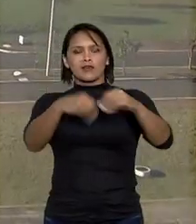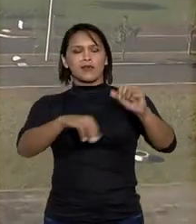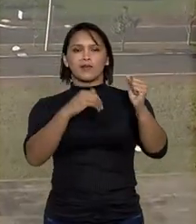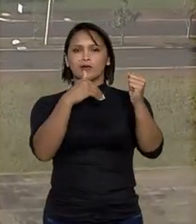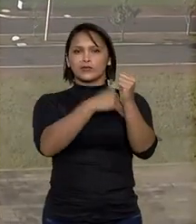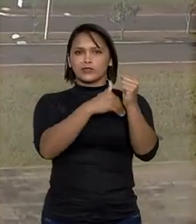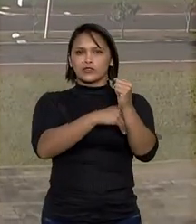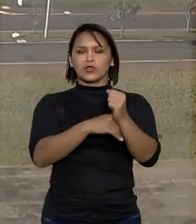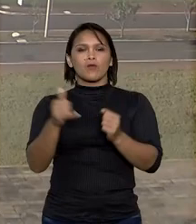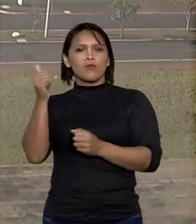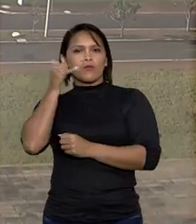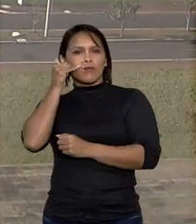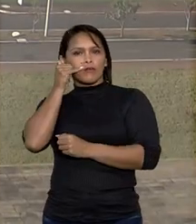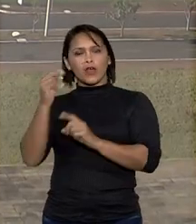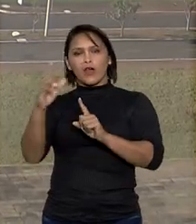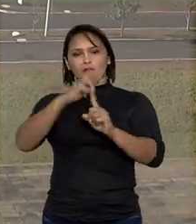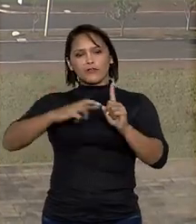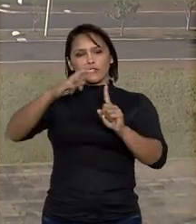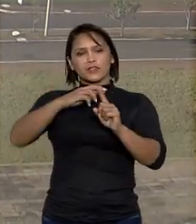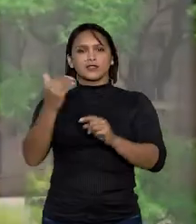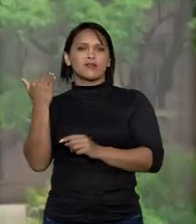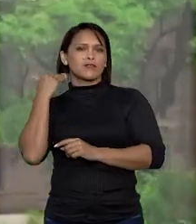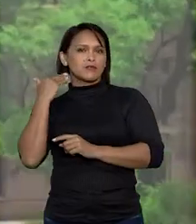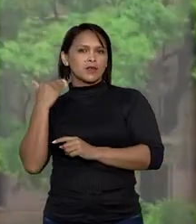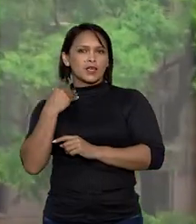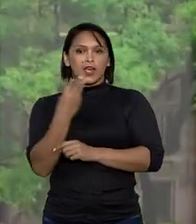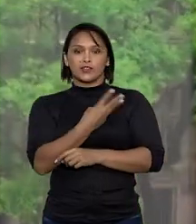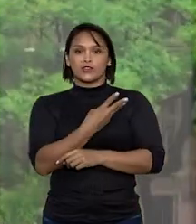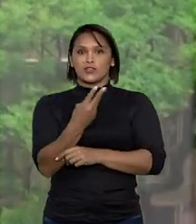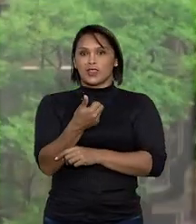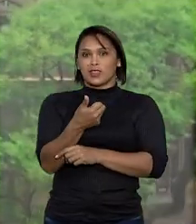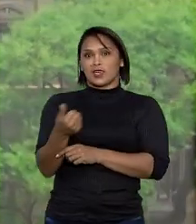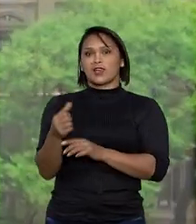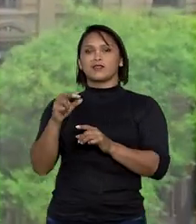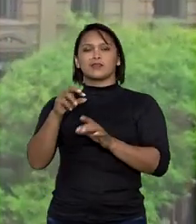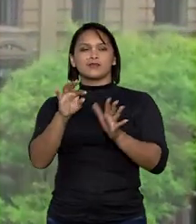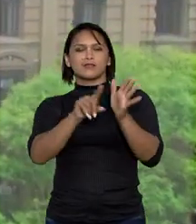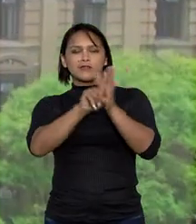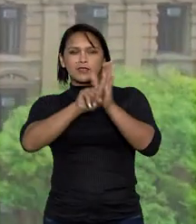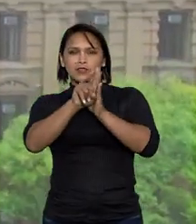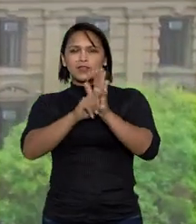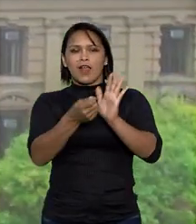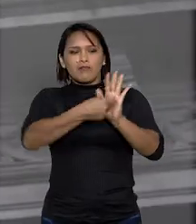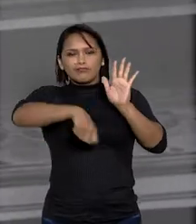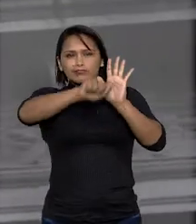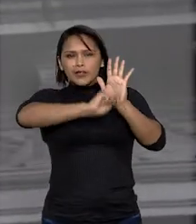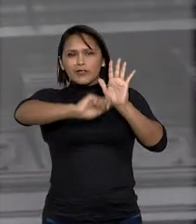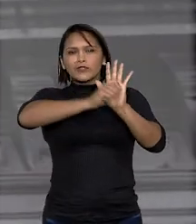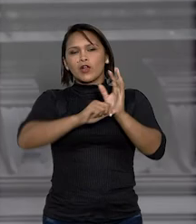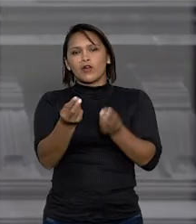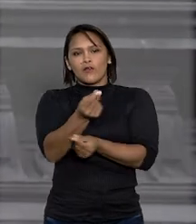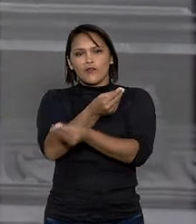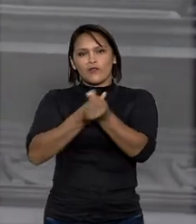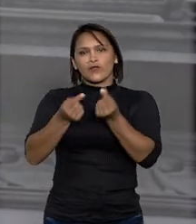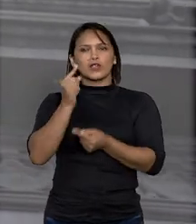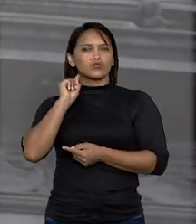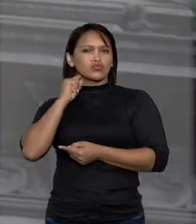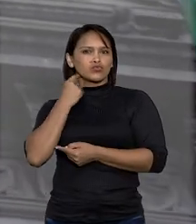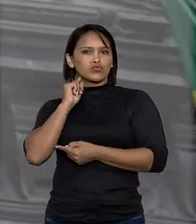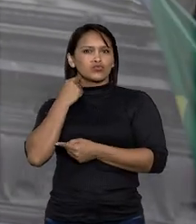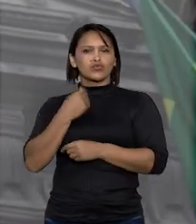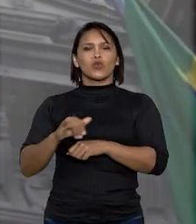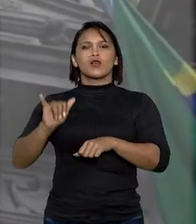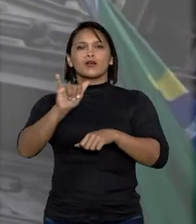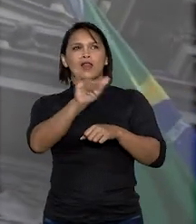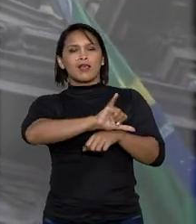quebra dos sigilos telefônico fiscal e bancário de 13 investigados por tráfico de drogas e lavagem de dinheiro em